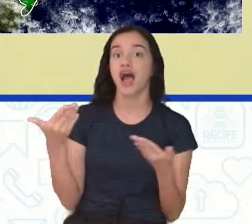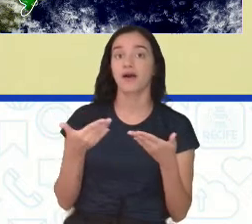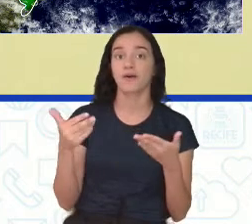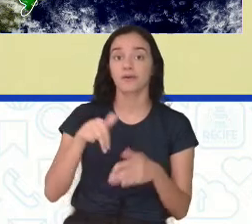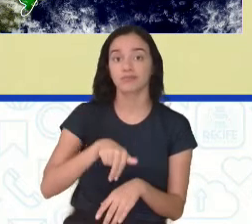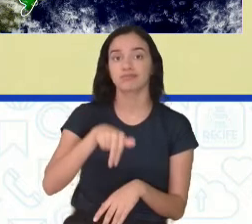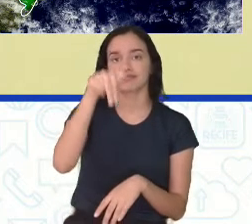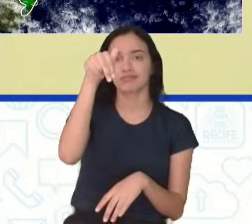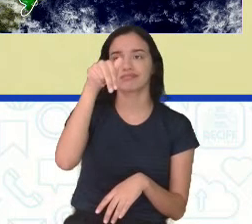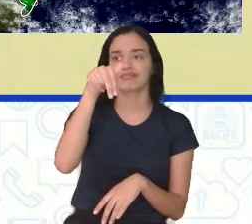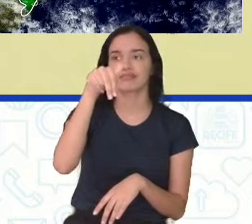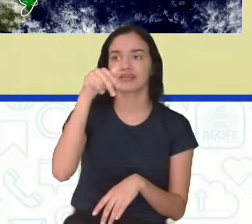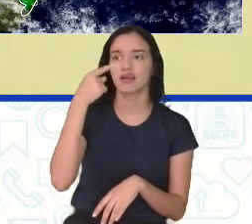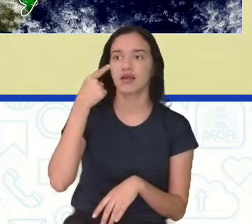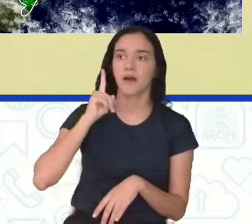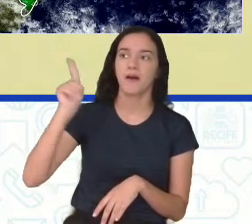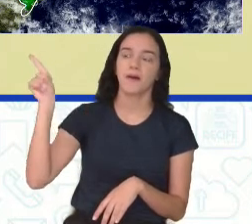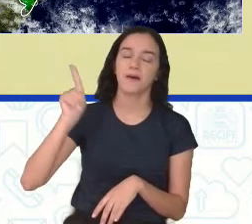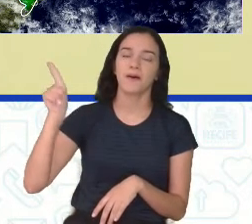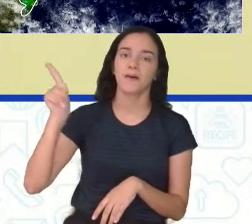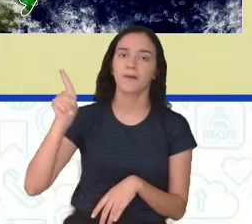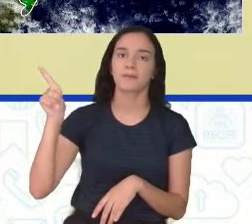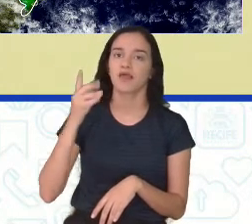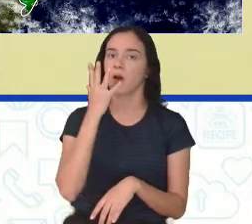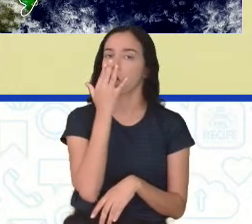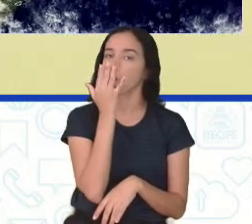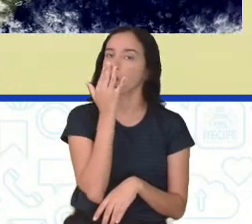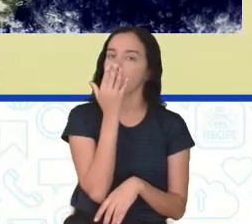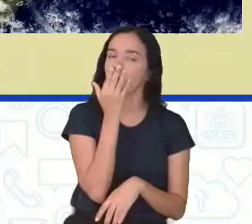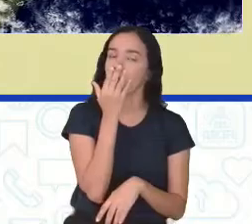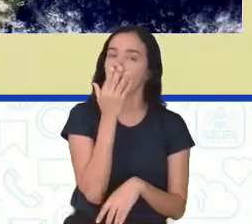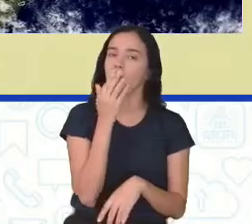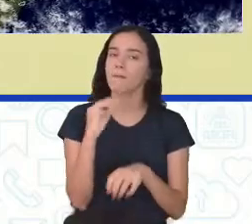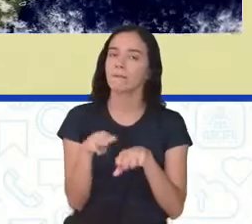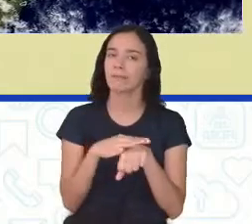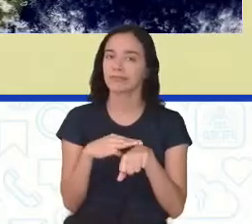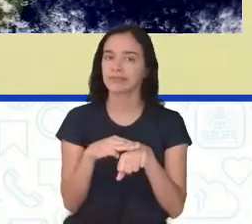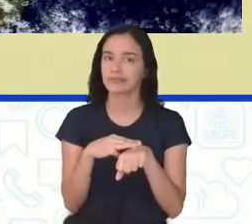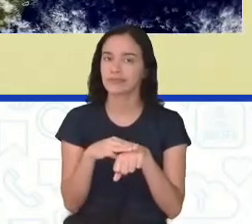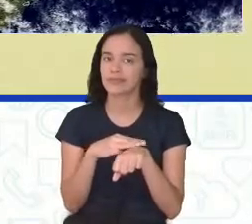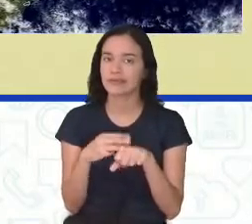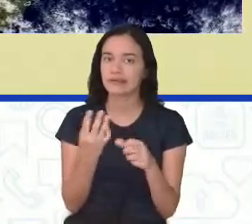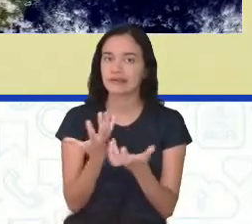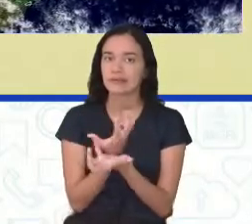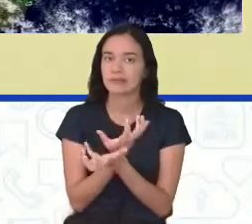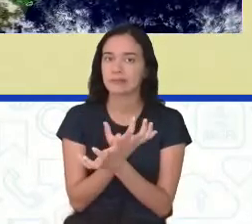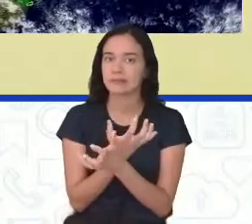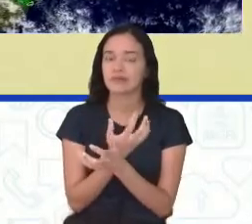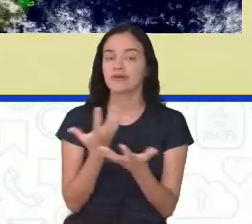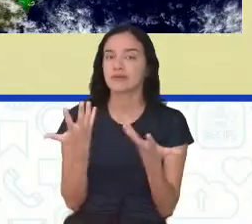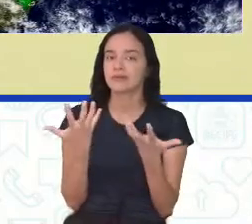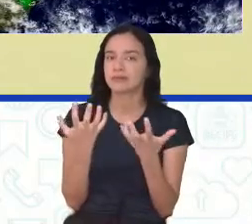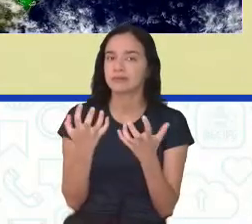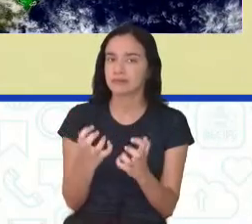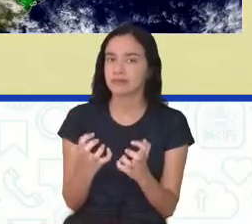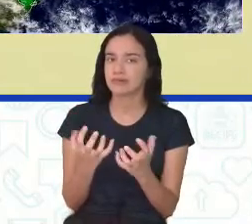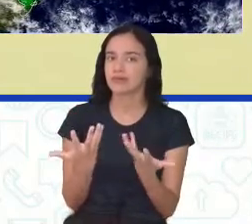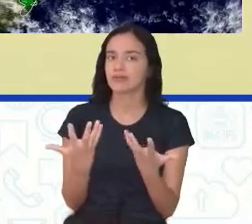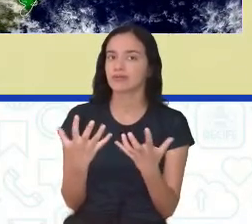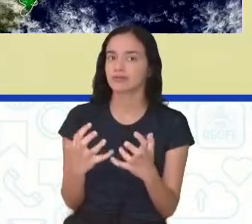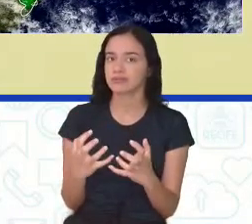quando a gente chega no semiárido, professor, como já ficou marrom, ó, seca, hein? Aí já dá outra característica